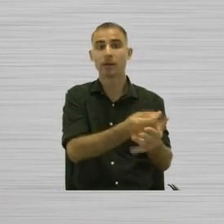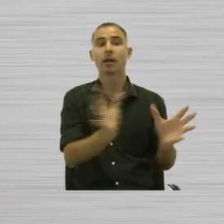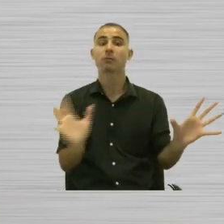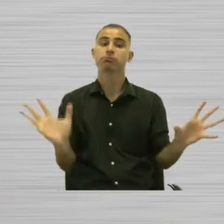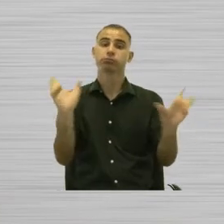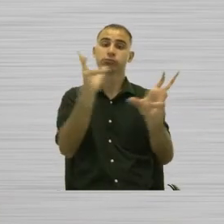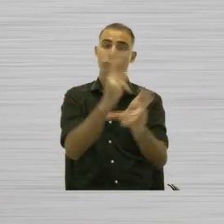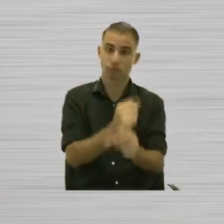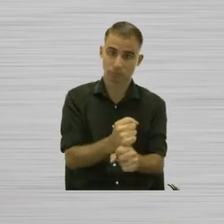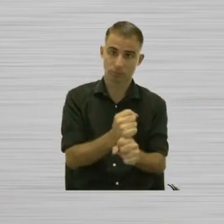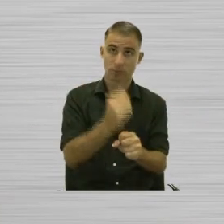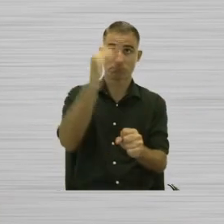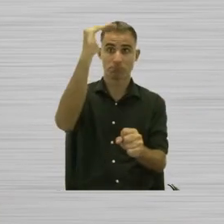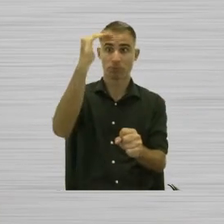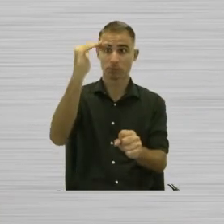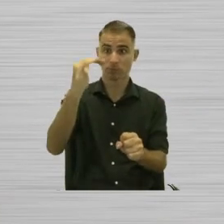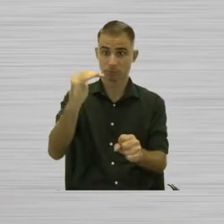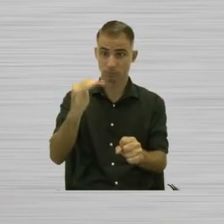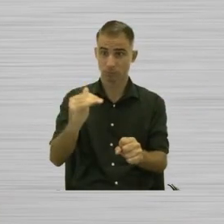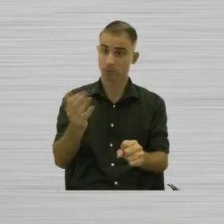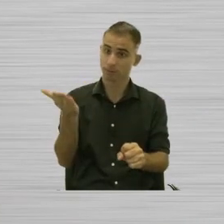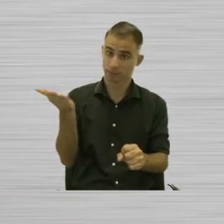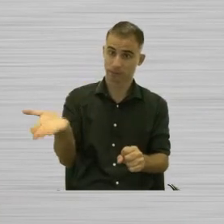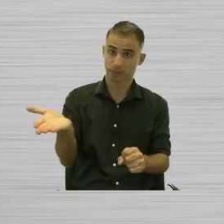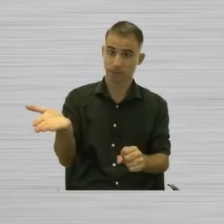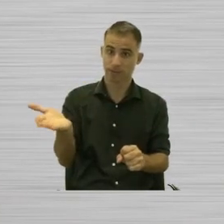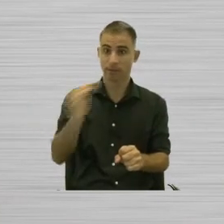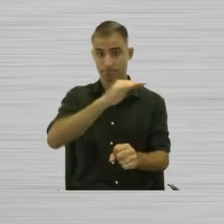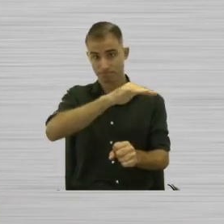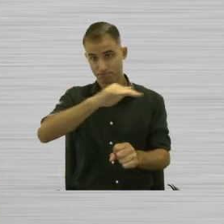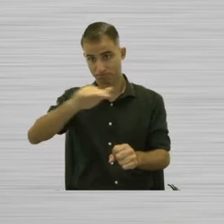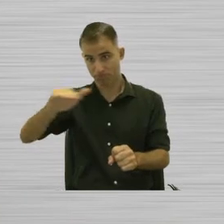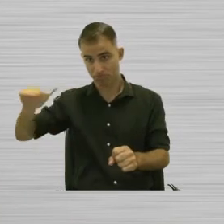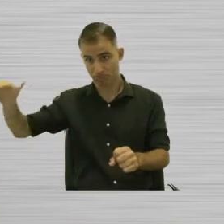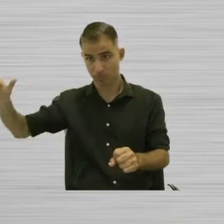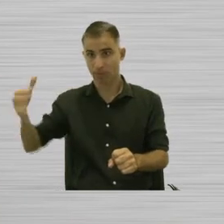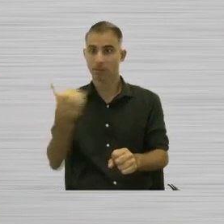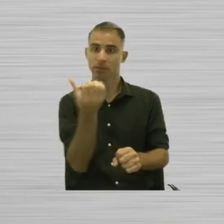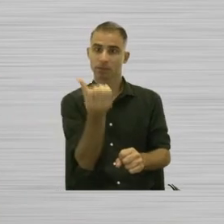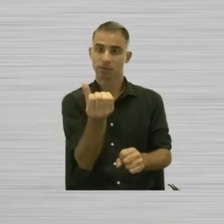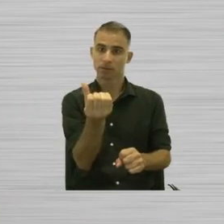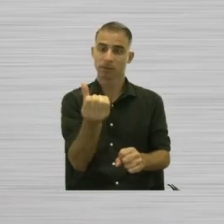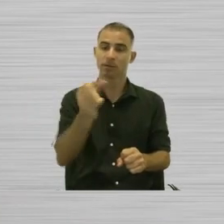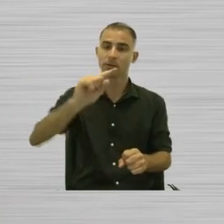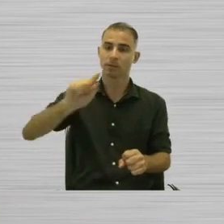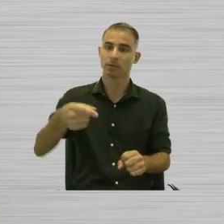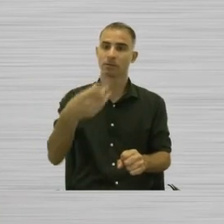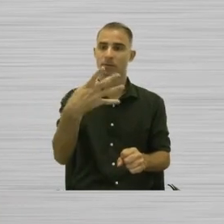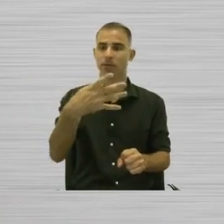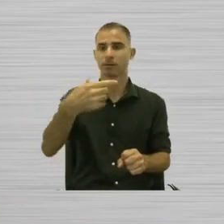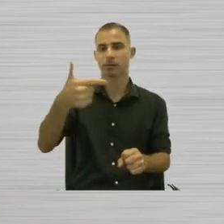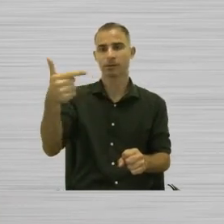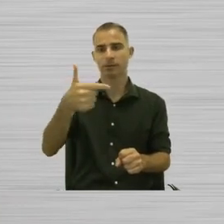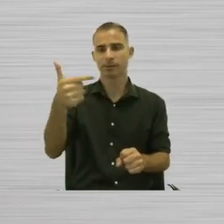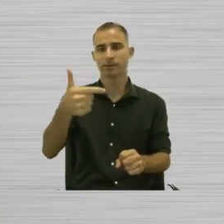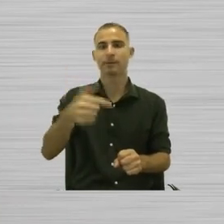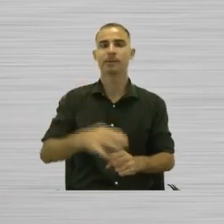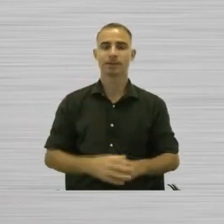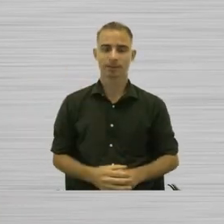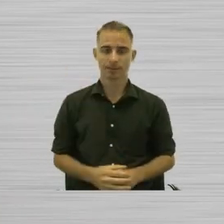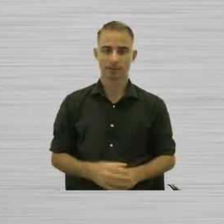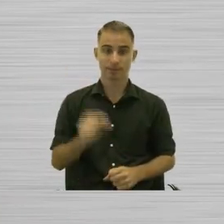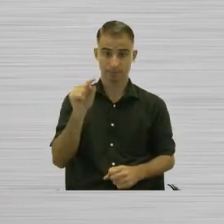imóveis 3.700. Isso é a média do mês, né, no terceiro quadrimestre.